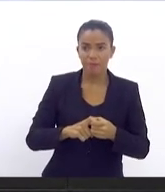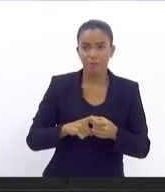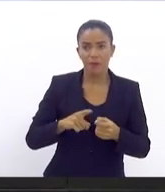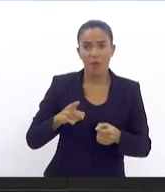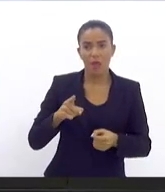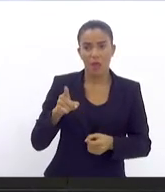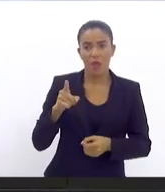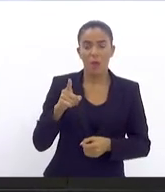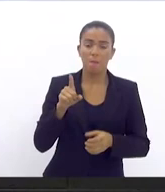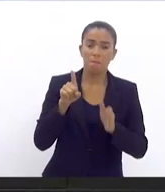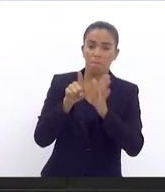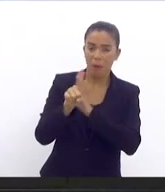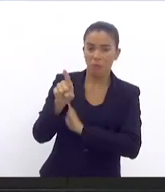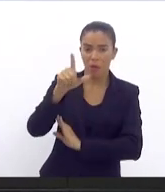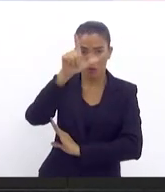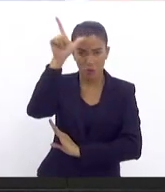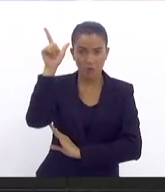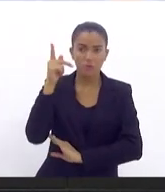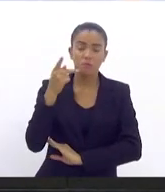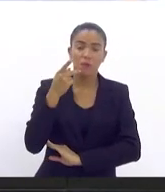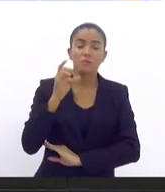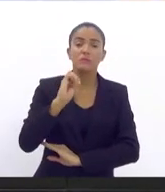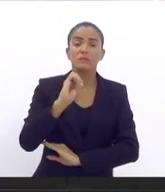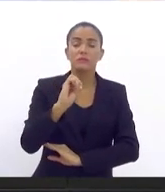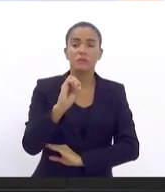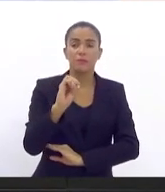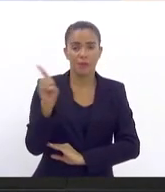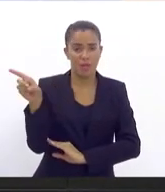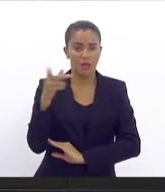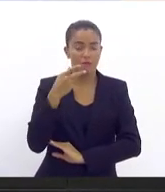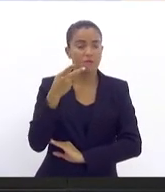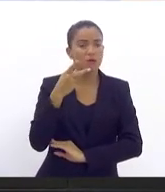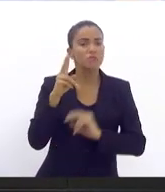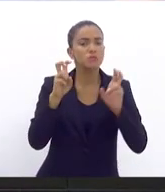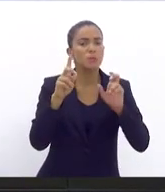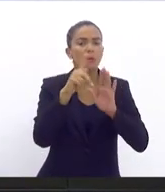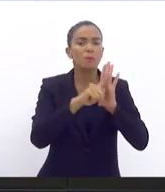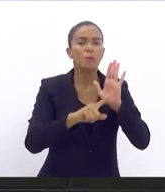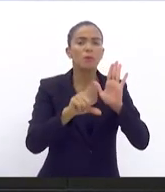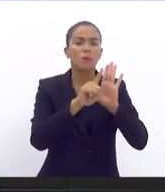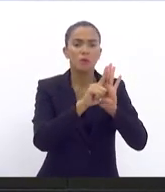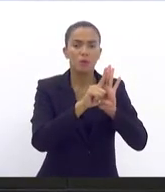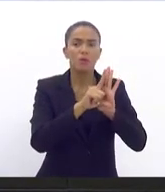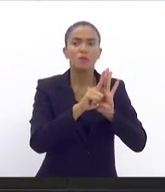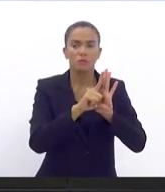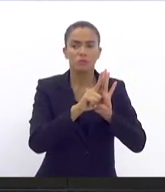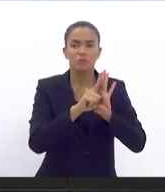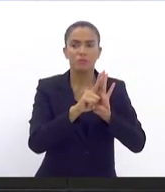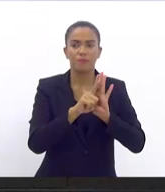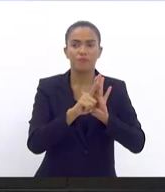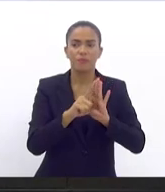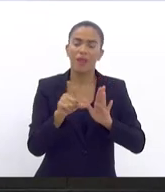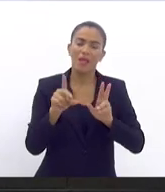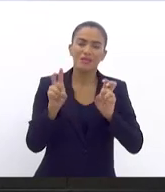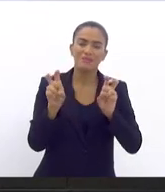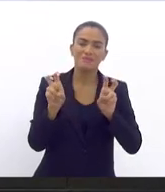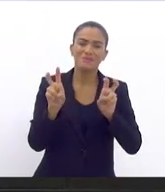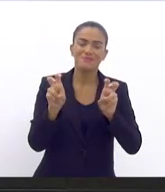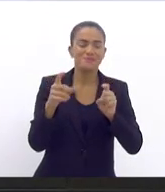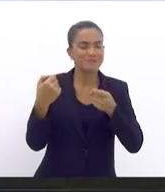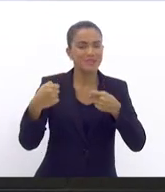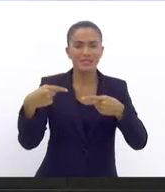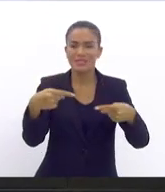consulta aqui ao deputado Mink, deputado Luiz Paulo, se não seria... Mas ele menciona o projeto, a consulta ao INEPAC, É essa questão que eu queria trazer